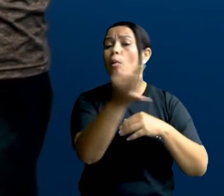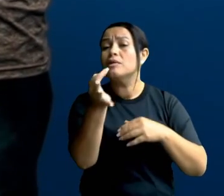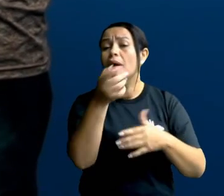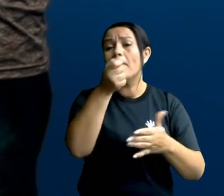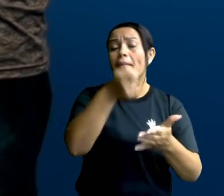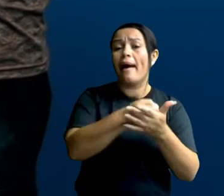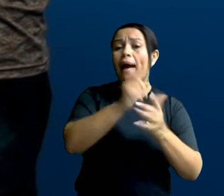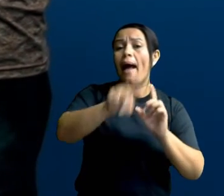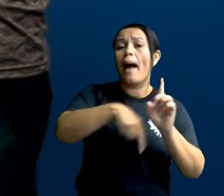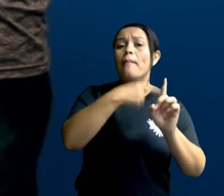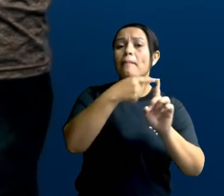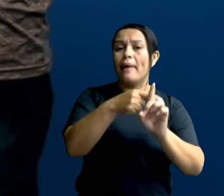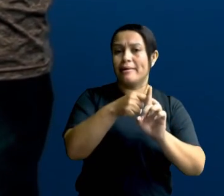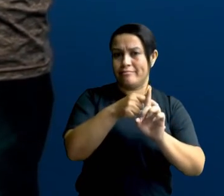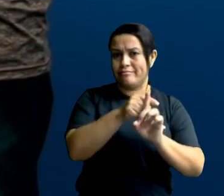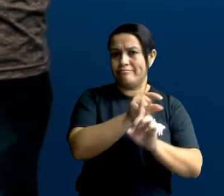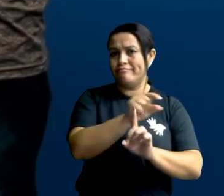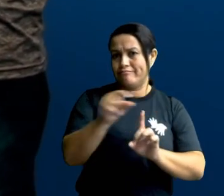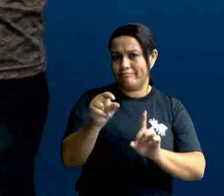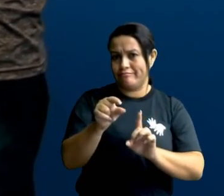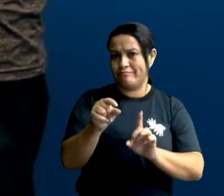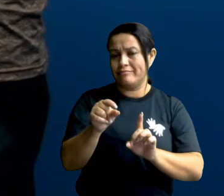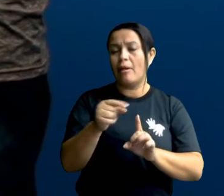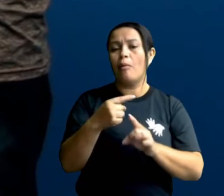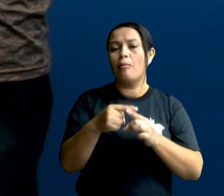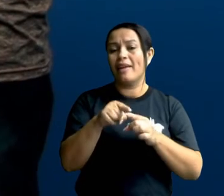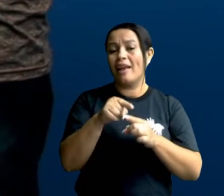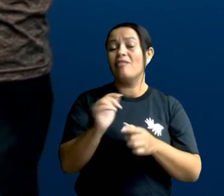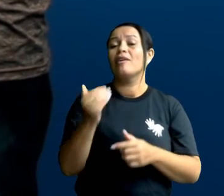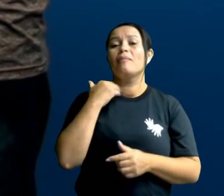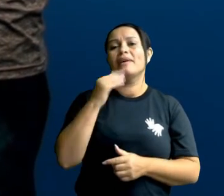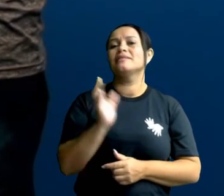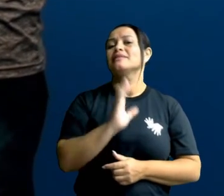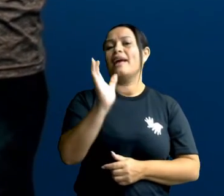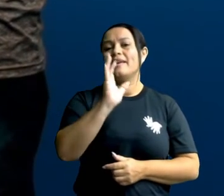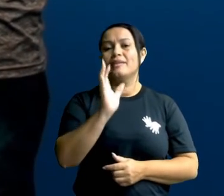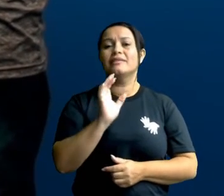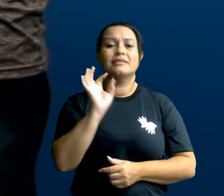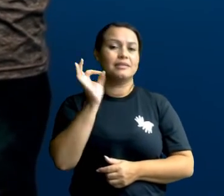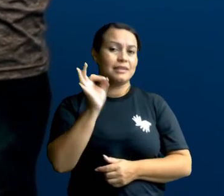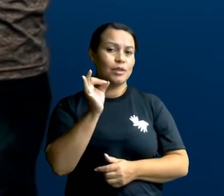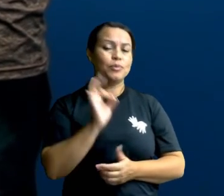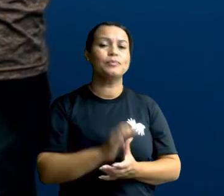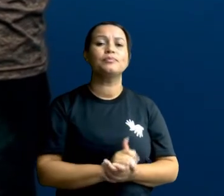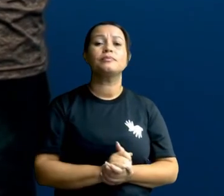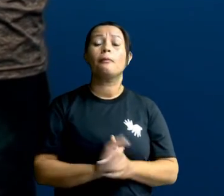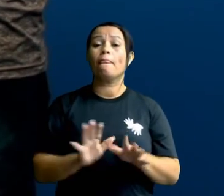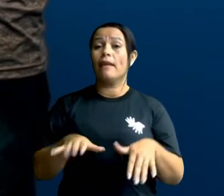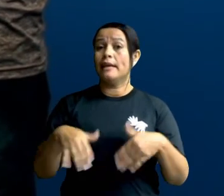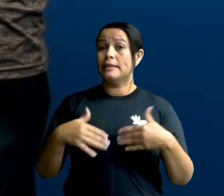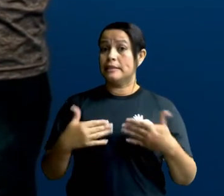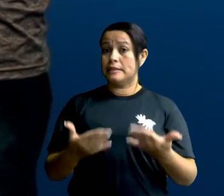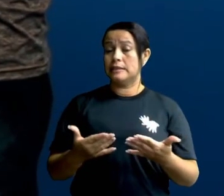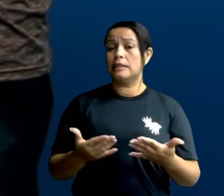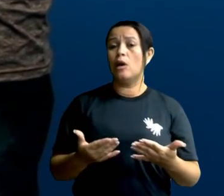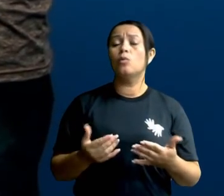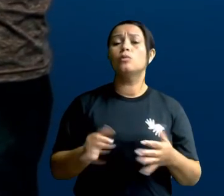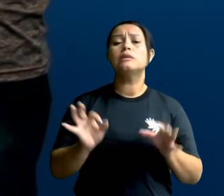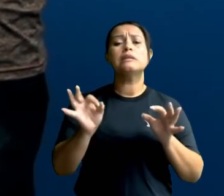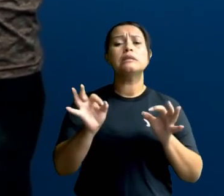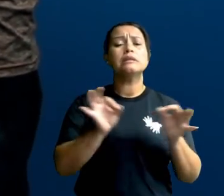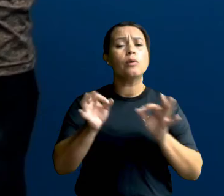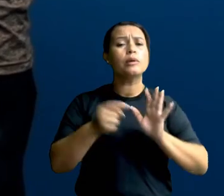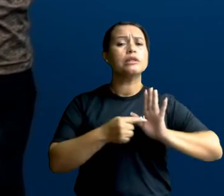mais por essa mercadoria, fazendo com que ela fique mais cara, certo? Então, são